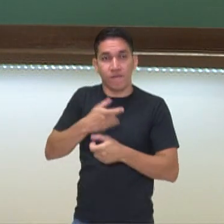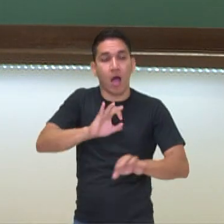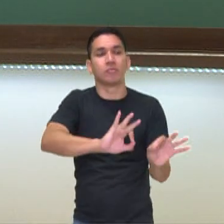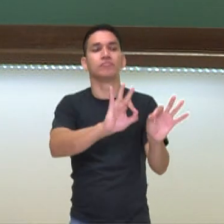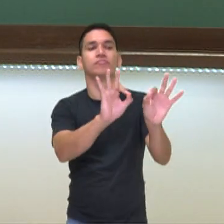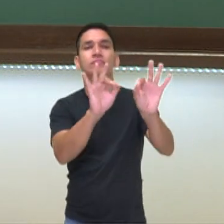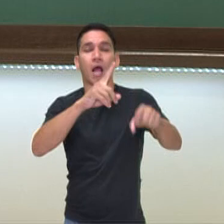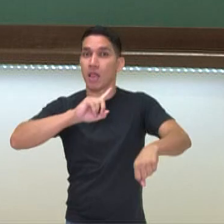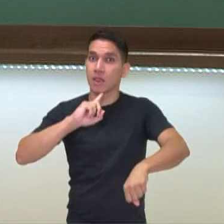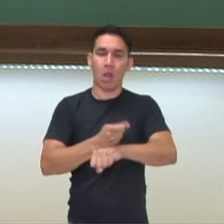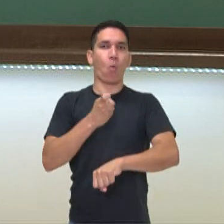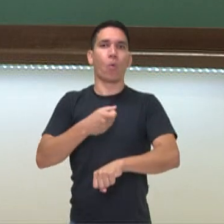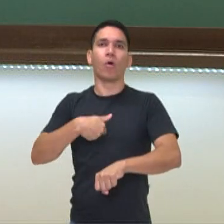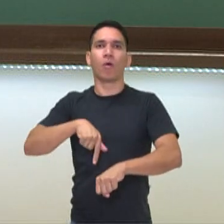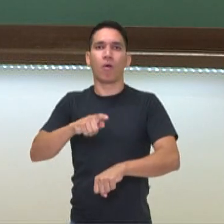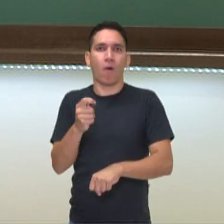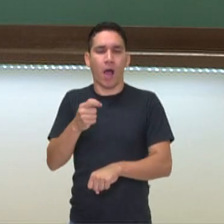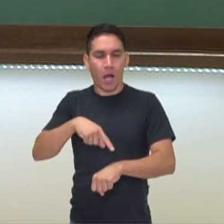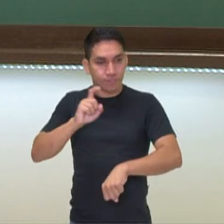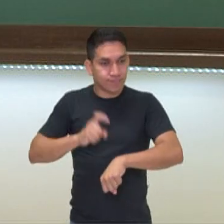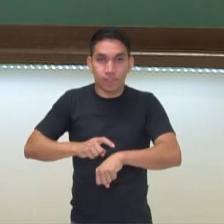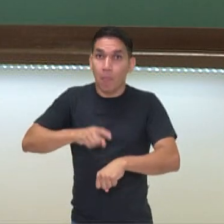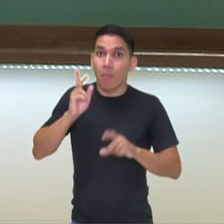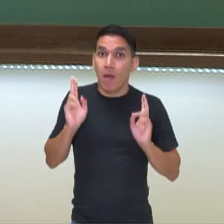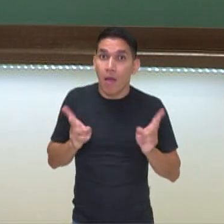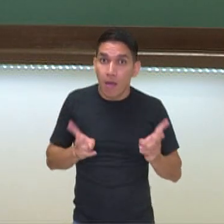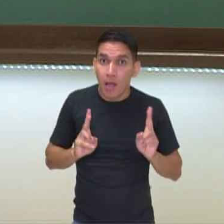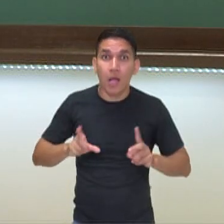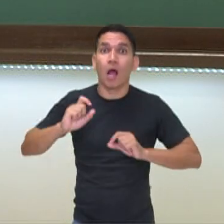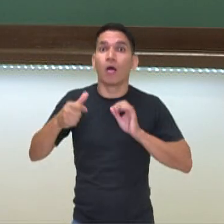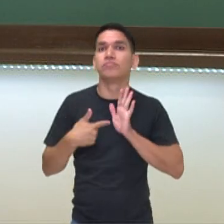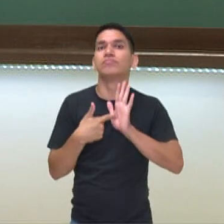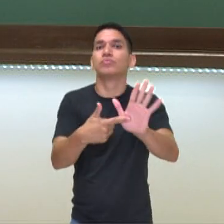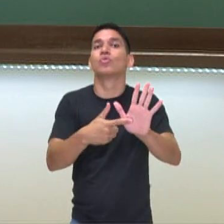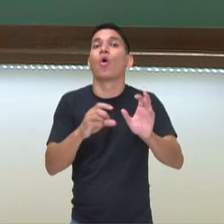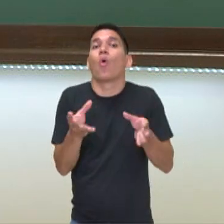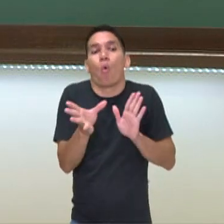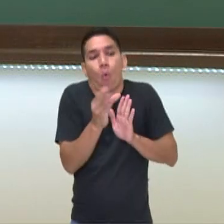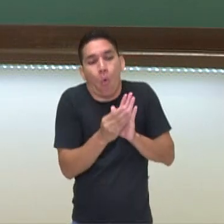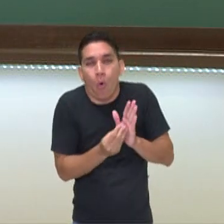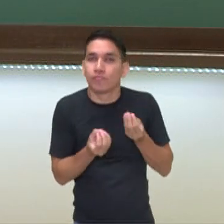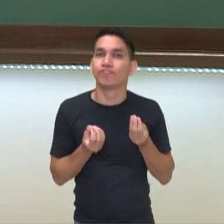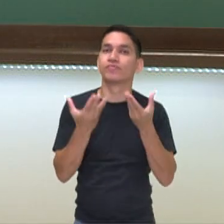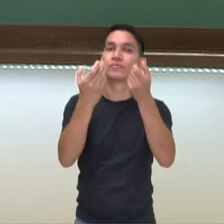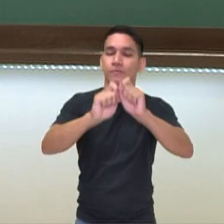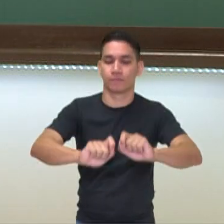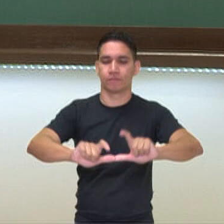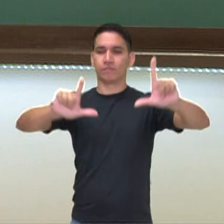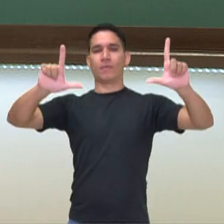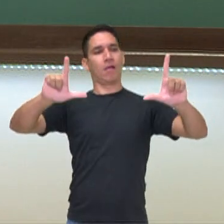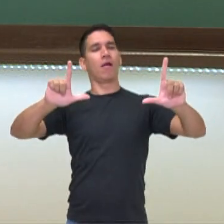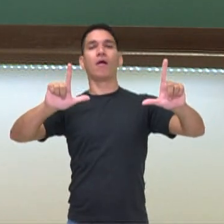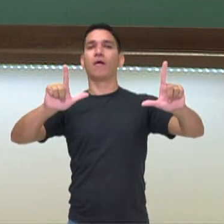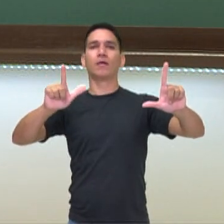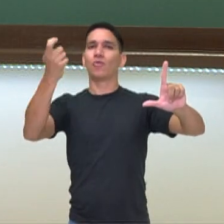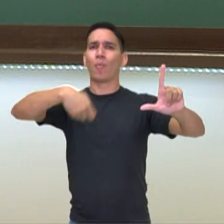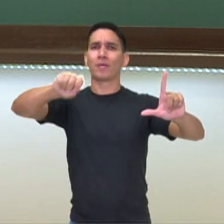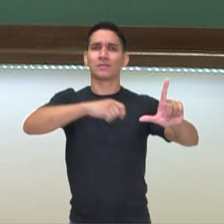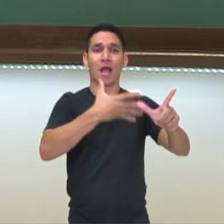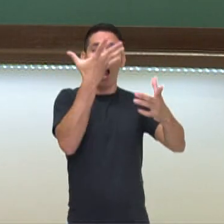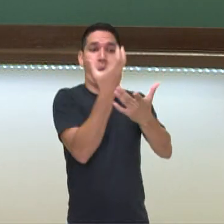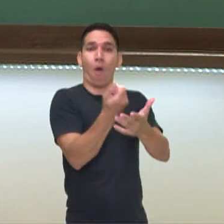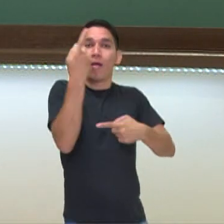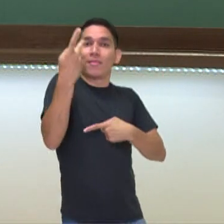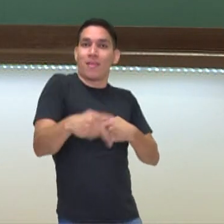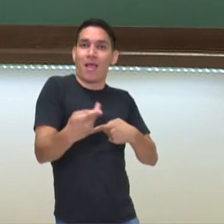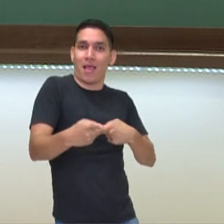forma instantânea, praticamente em tempo real, trazer esse conteúdo até a sua televisão sem a necessidade de armazená-lo, para